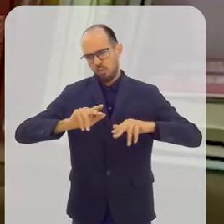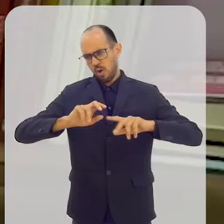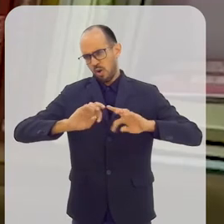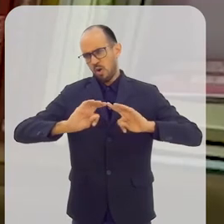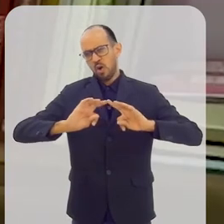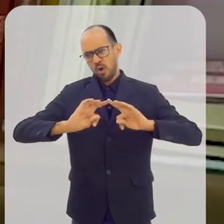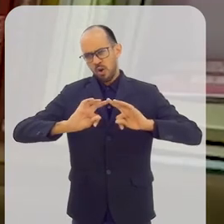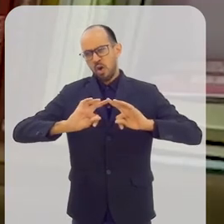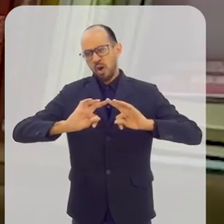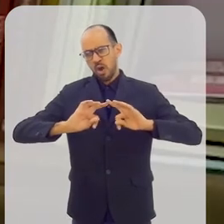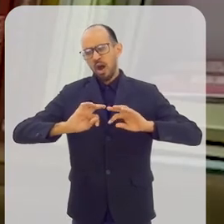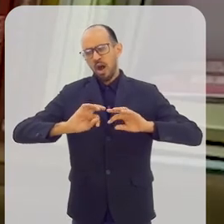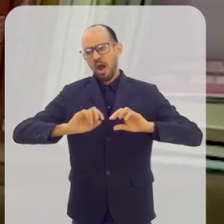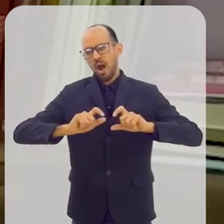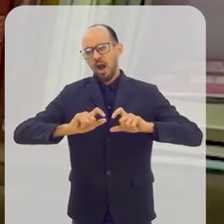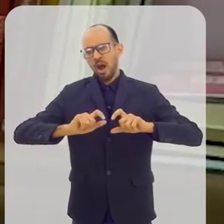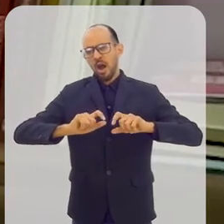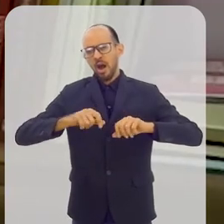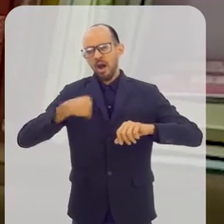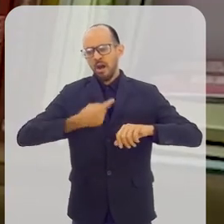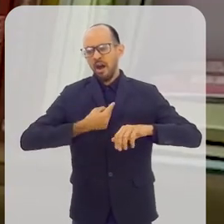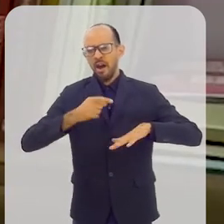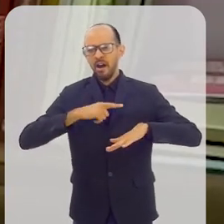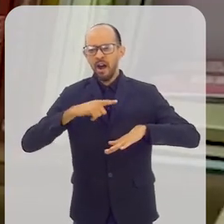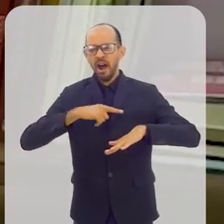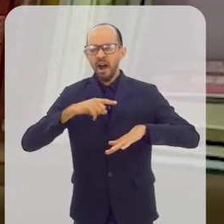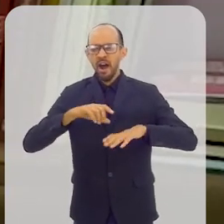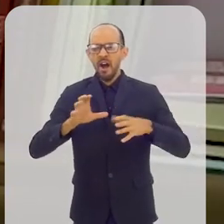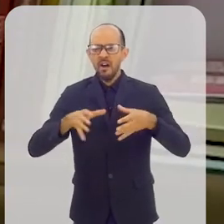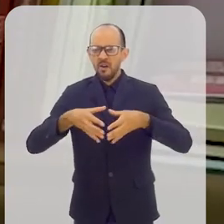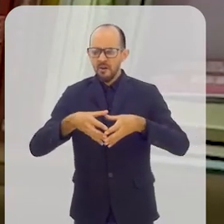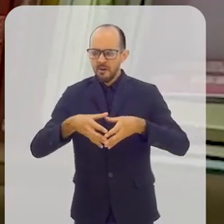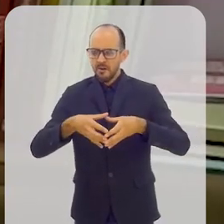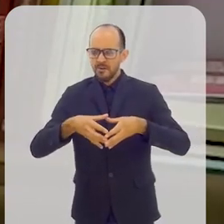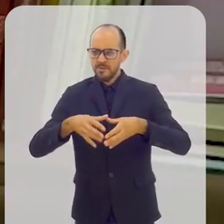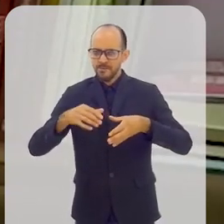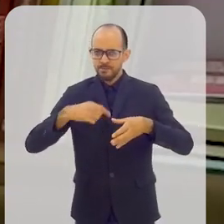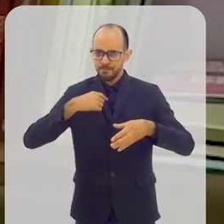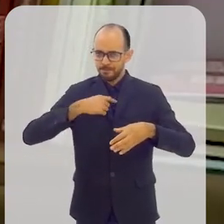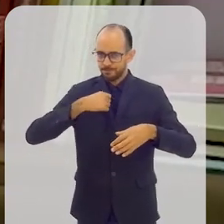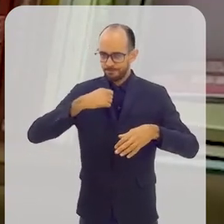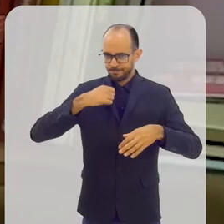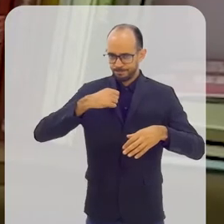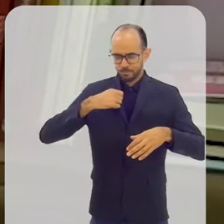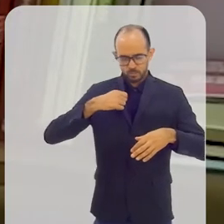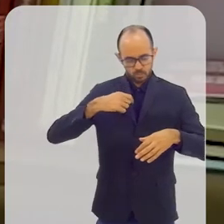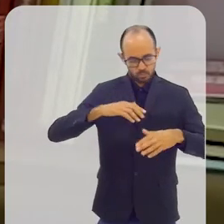somos. Nós temos um corpo de voluntários altamente qualificados.